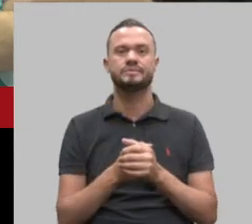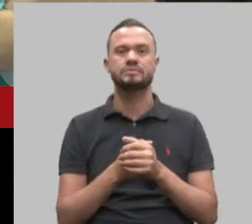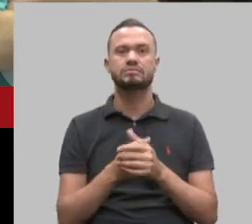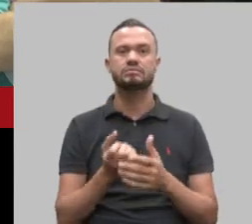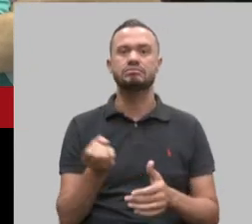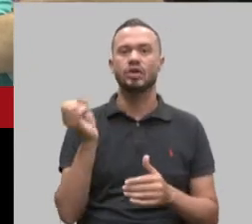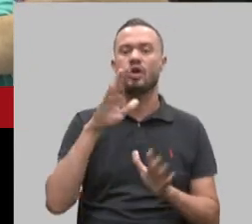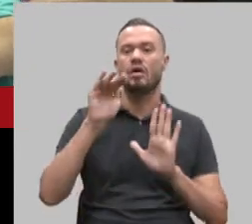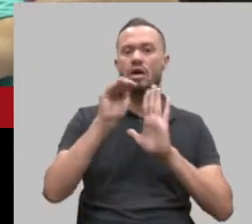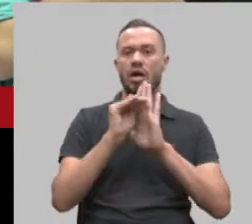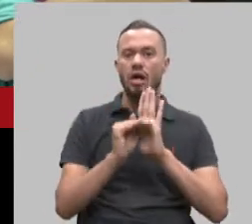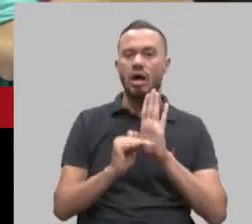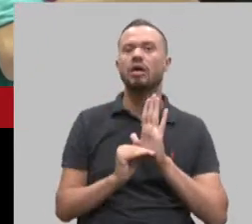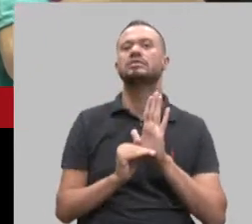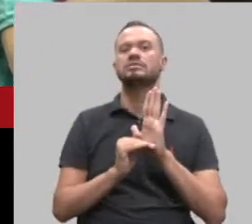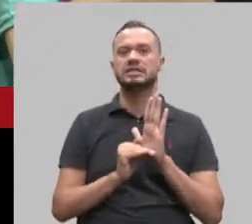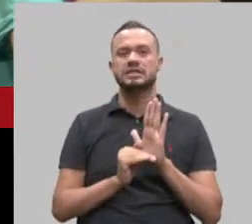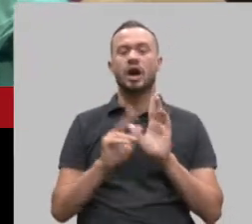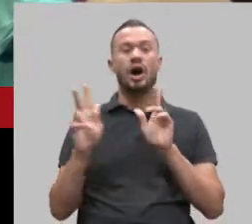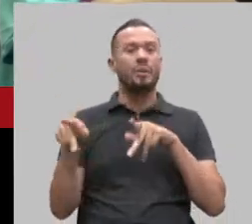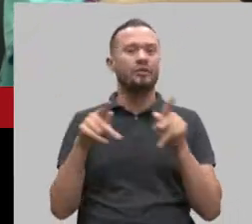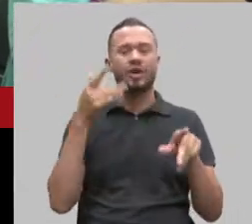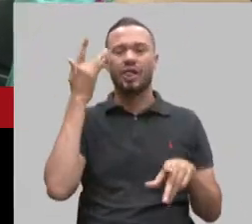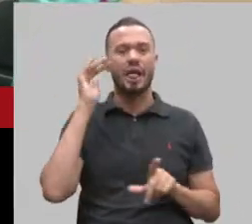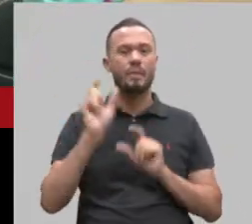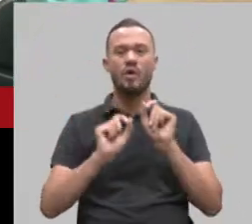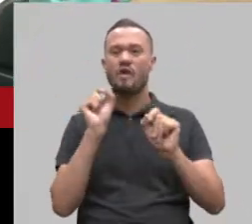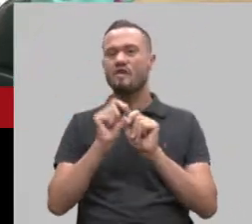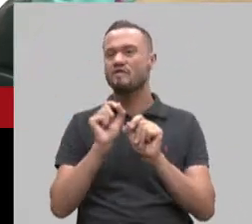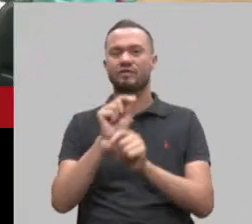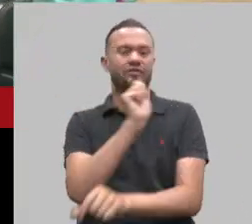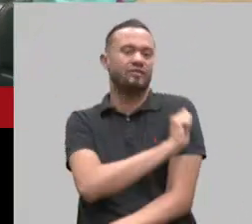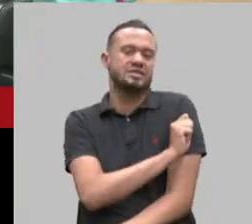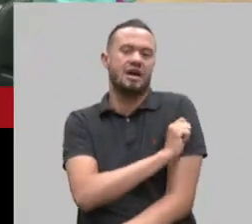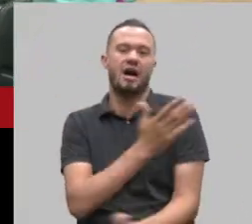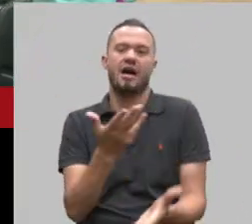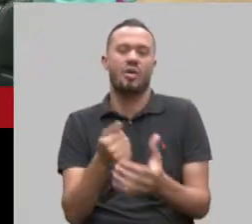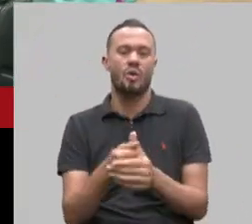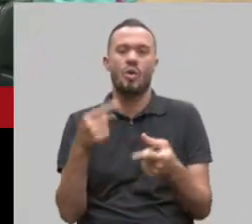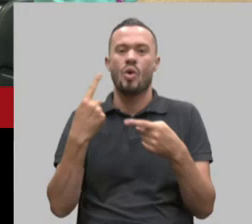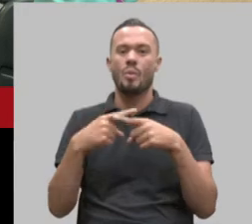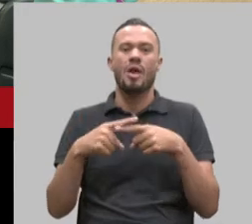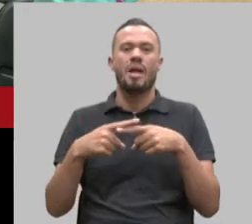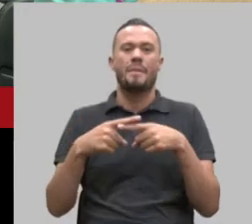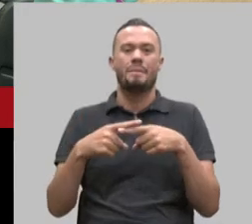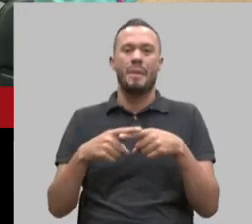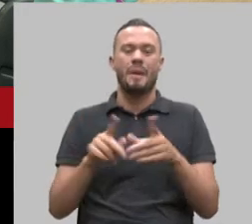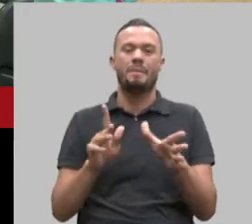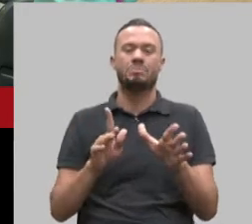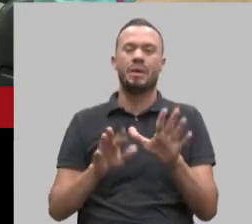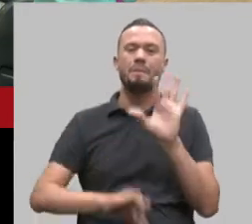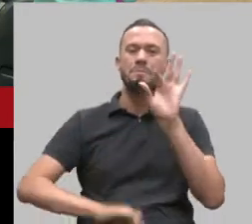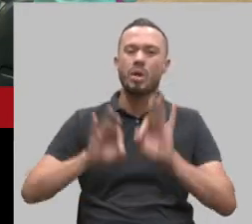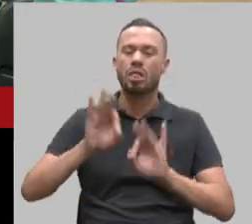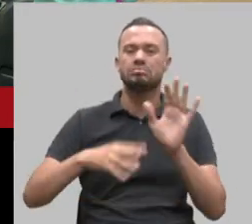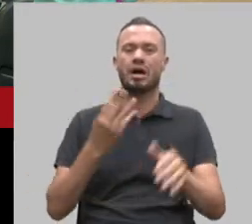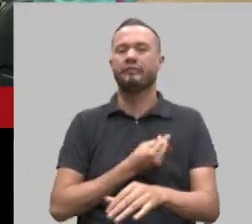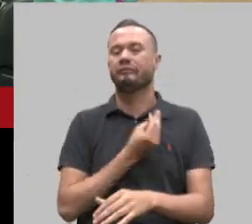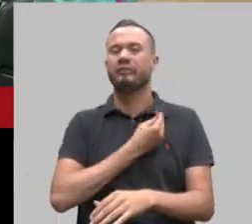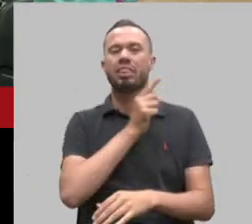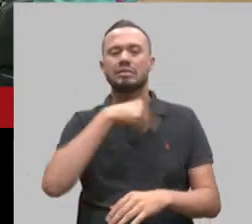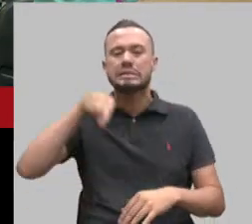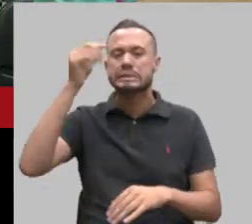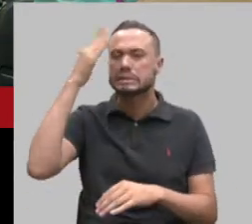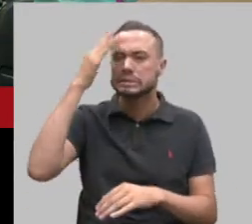os professores estão sem saber o que eles passam pros alunos projeto de vida pelo pelo jeito que vocês sabem nem o professor a professora de